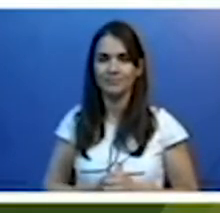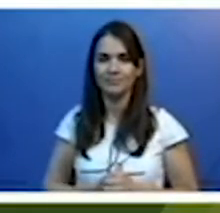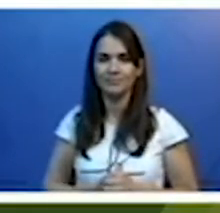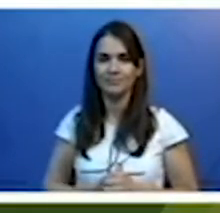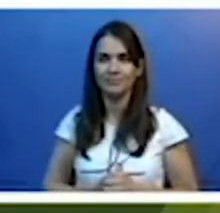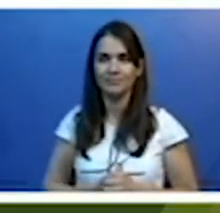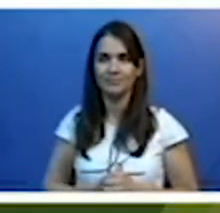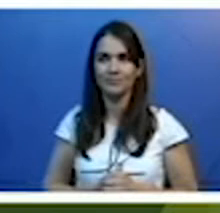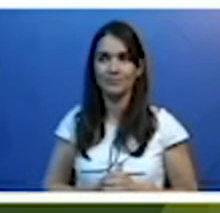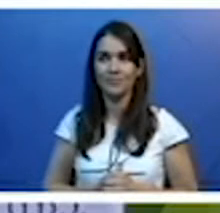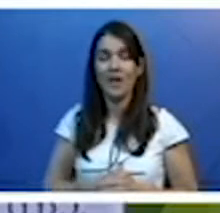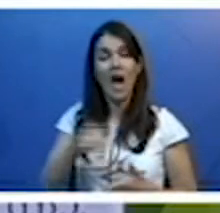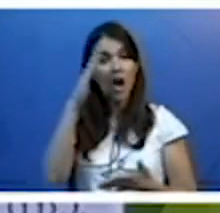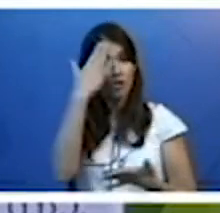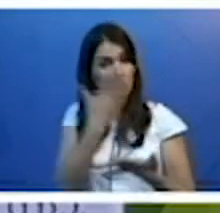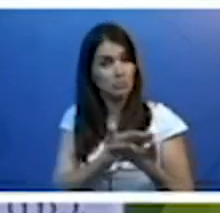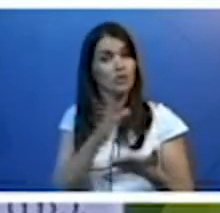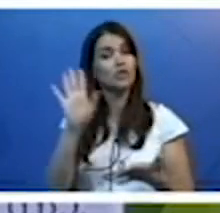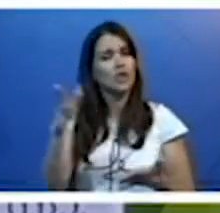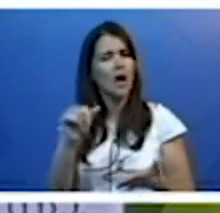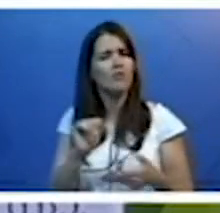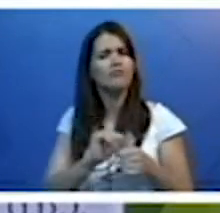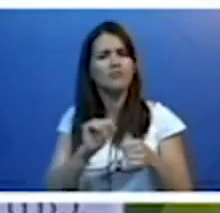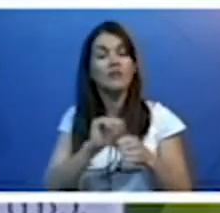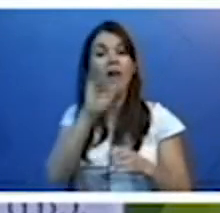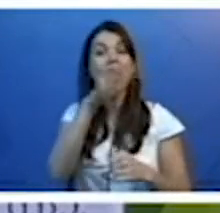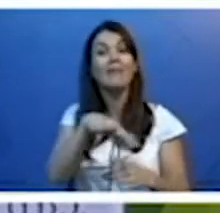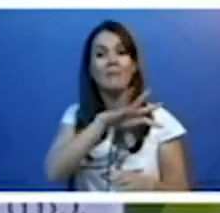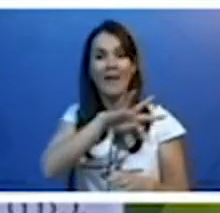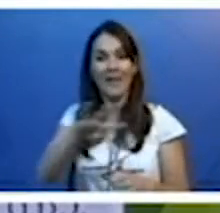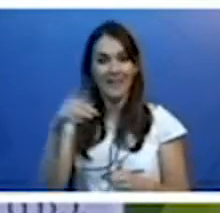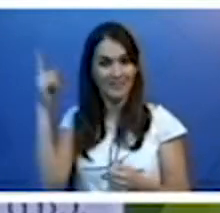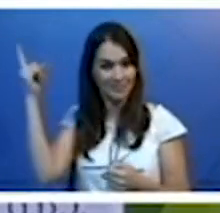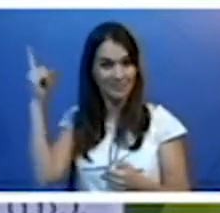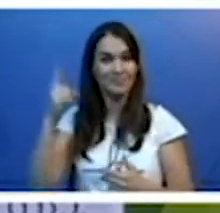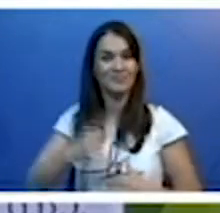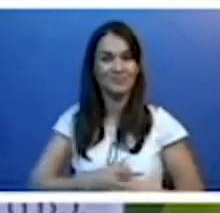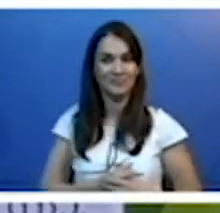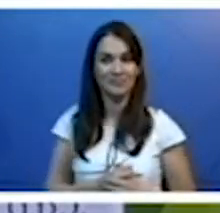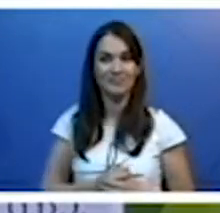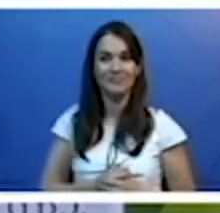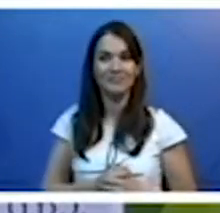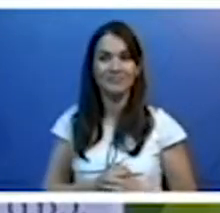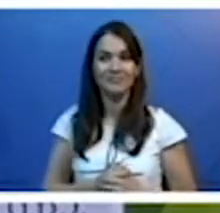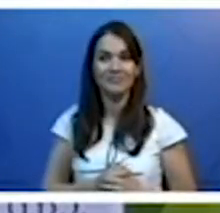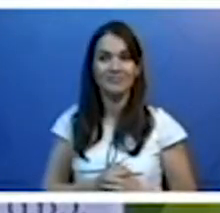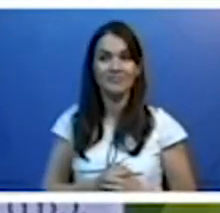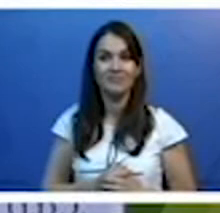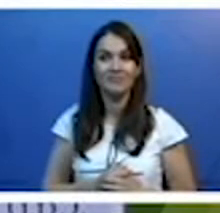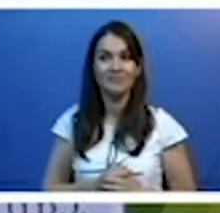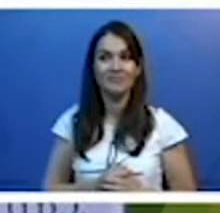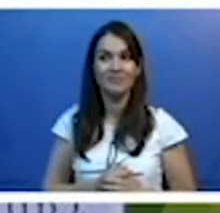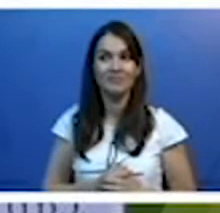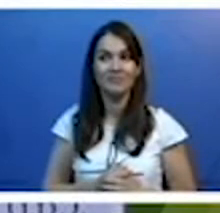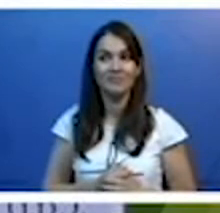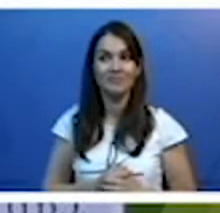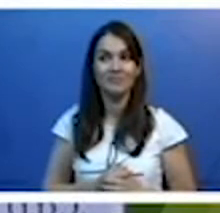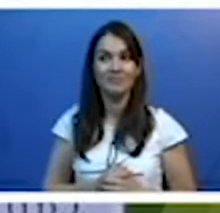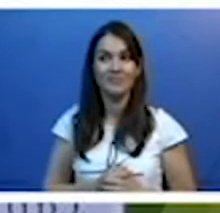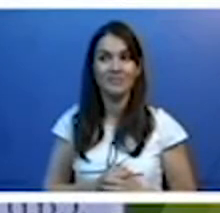Bom, eu acredito que eu já montei a nossa tabelinha aqui. Já está aqui, ó. Ó,